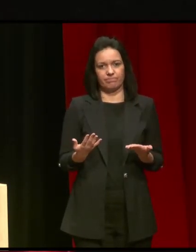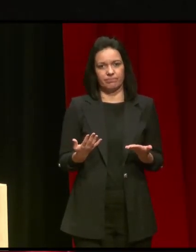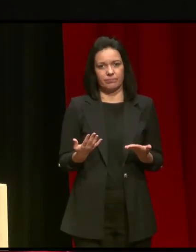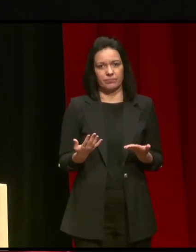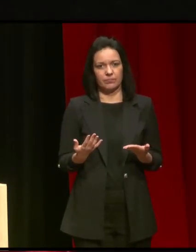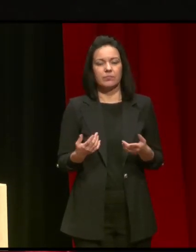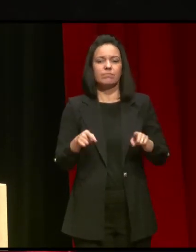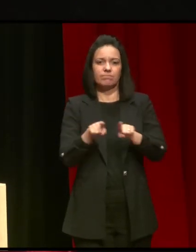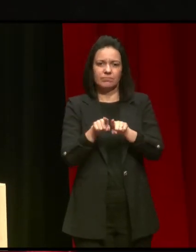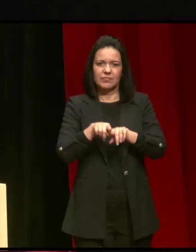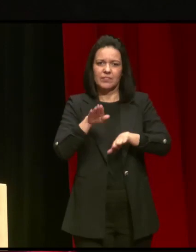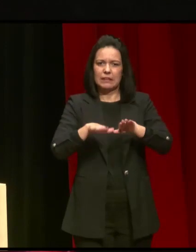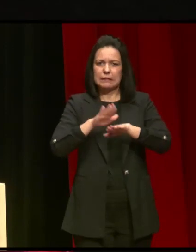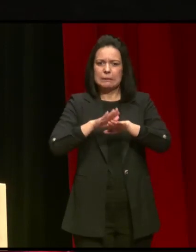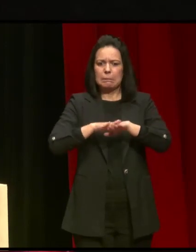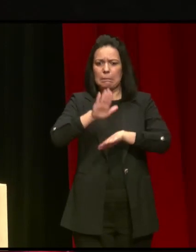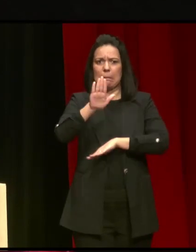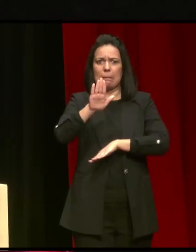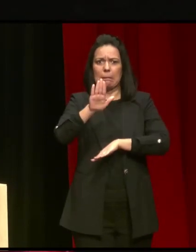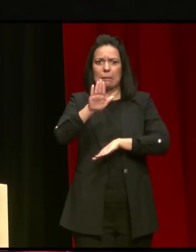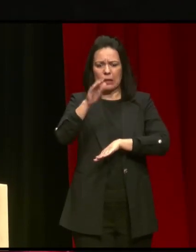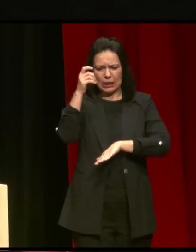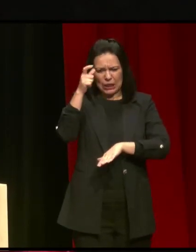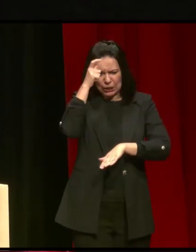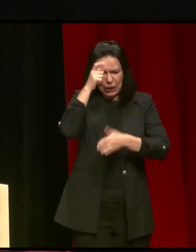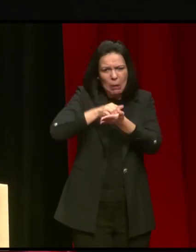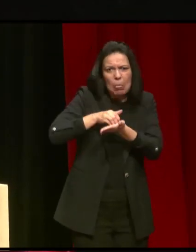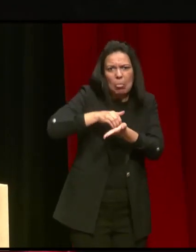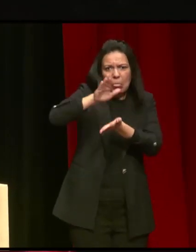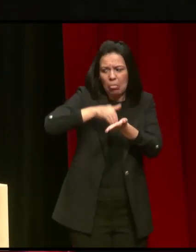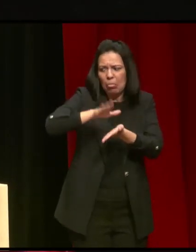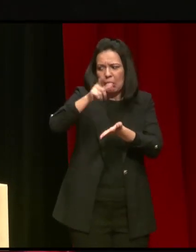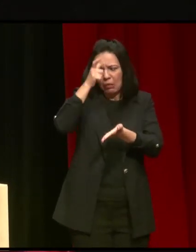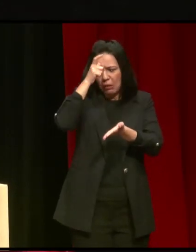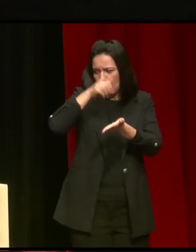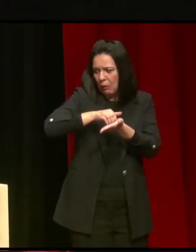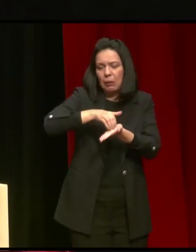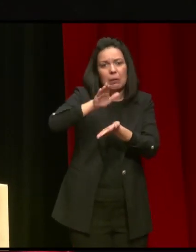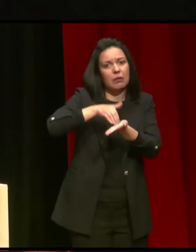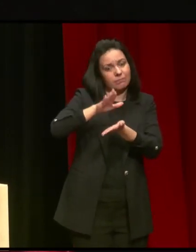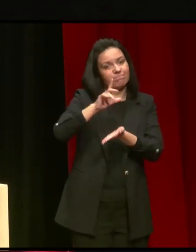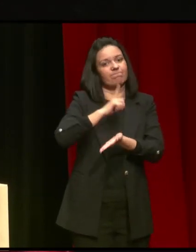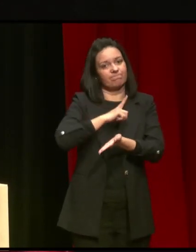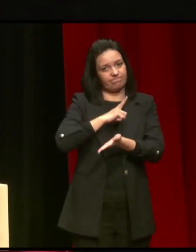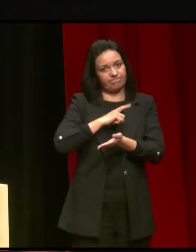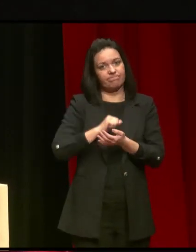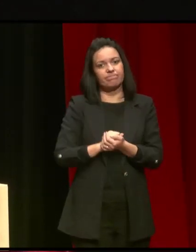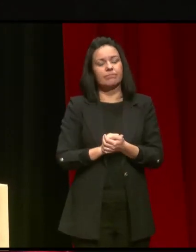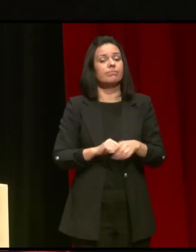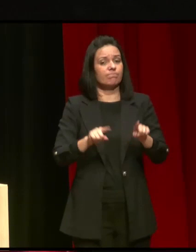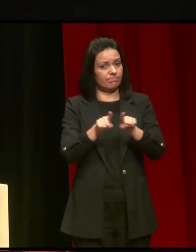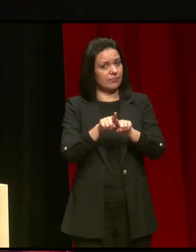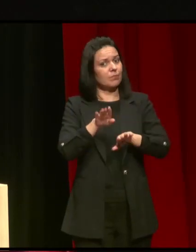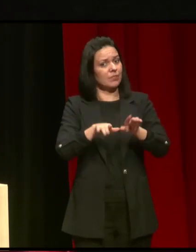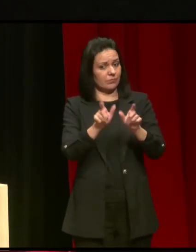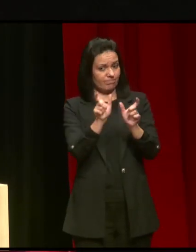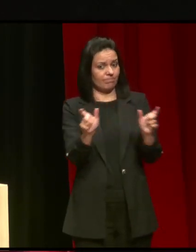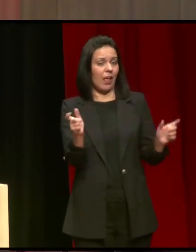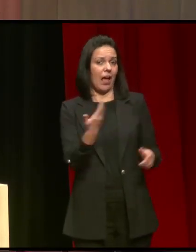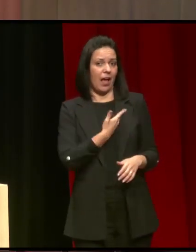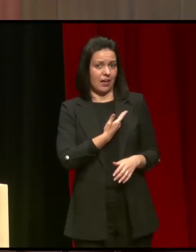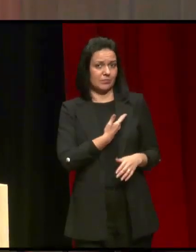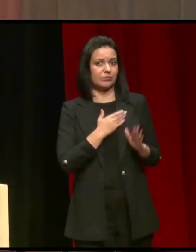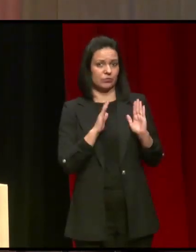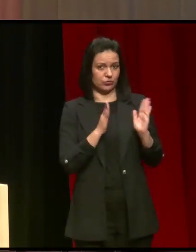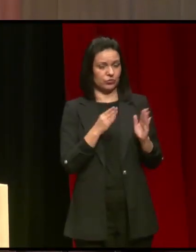Colocava a mão na minha cabeça e ficava expulsando o demônio. Certo. Então, acho que muitos dos colegas aqui já passaram por isso. E você tinha por volta